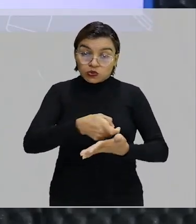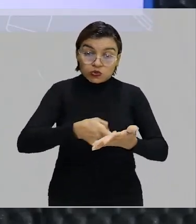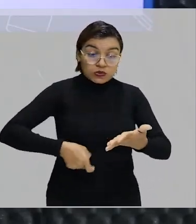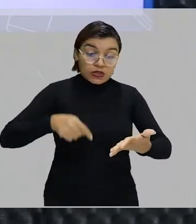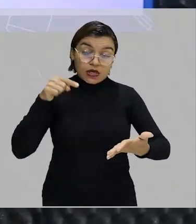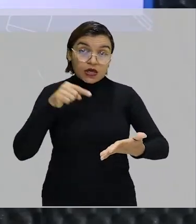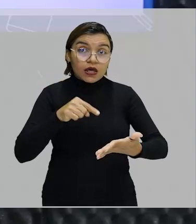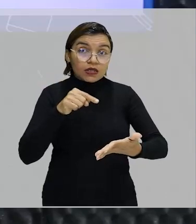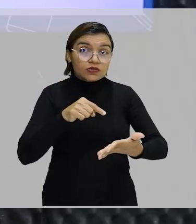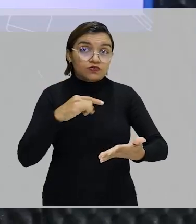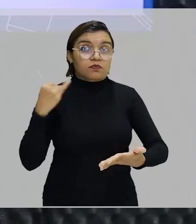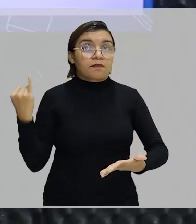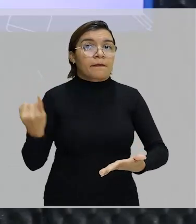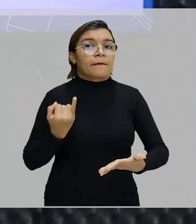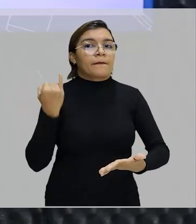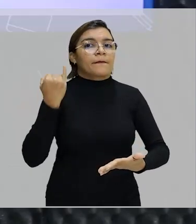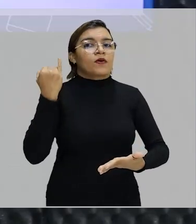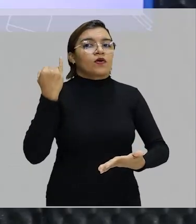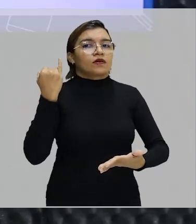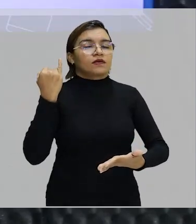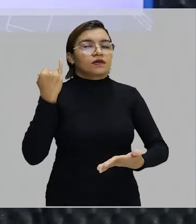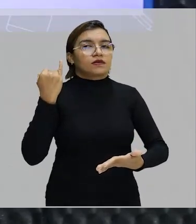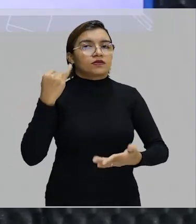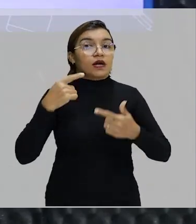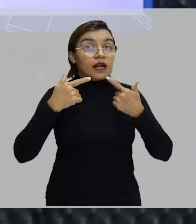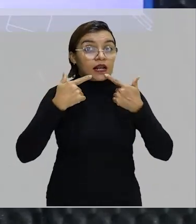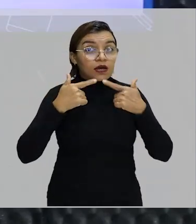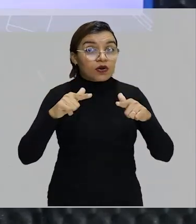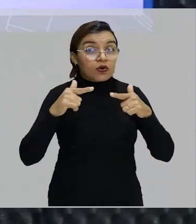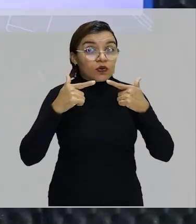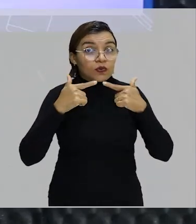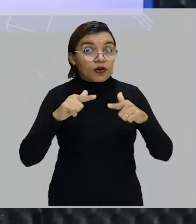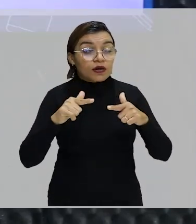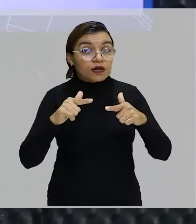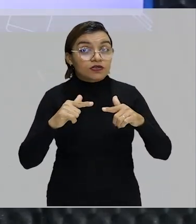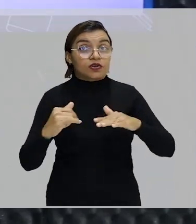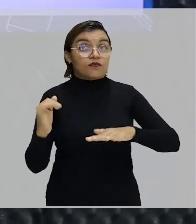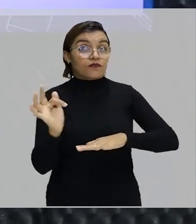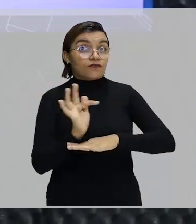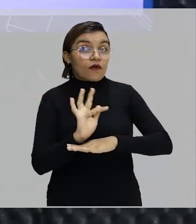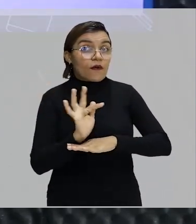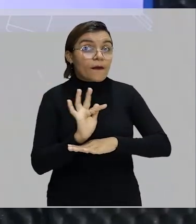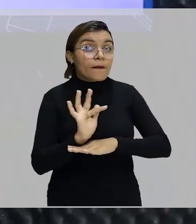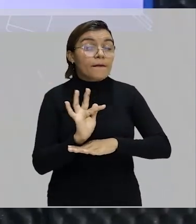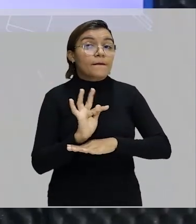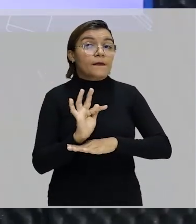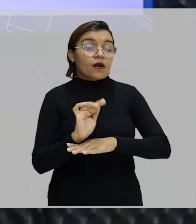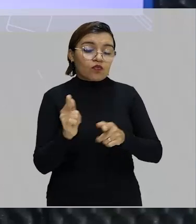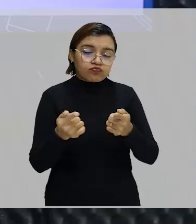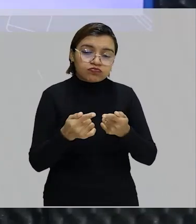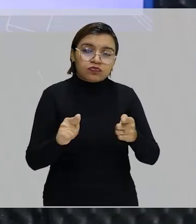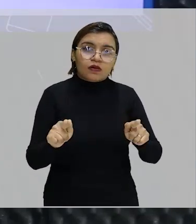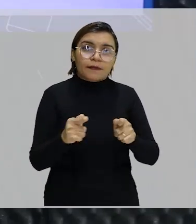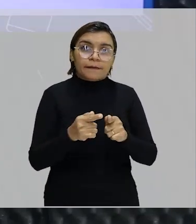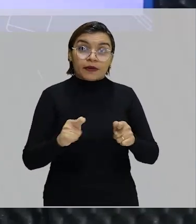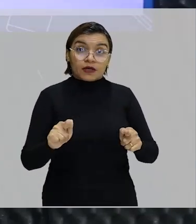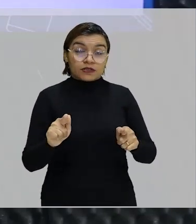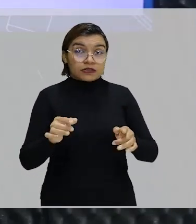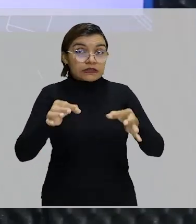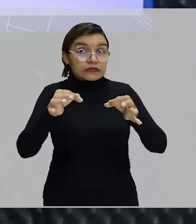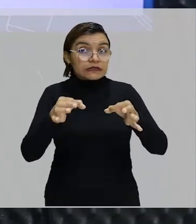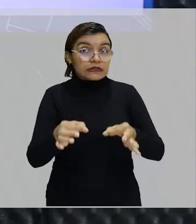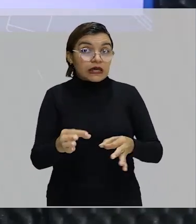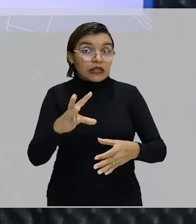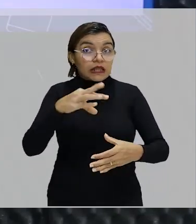é muito importante que utilizemos a linguagem formal, a linguagem culta, gramaticalmente correta.